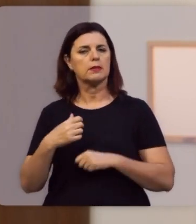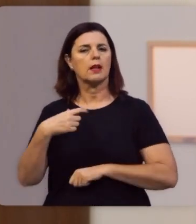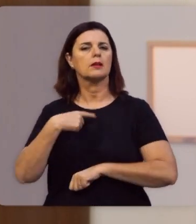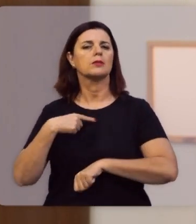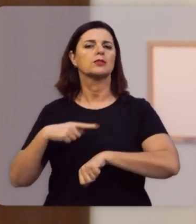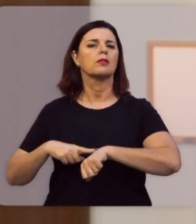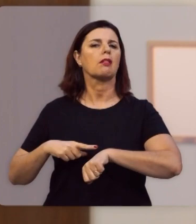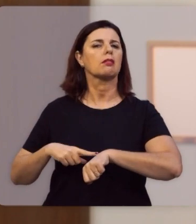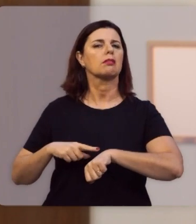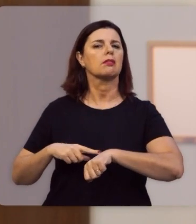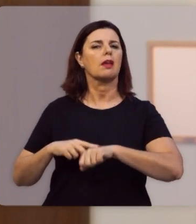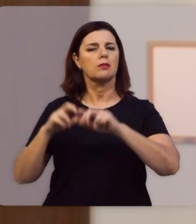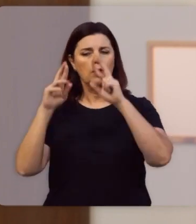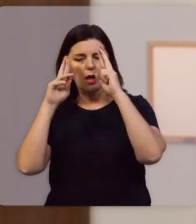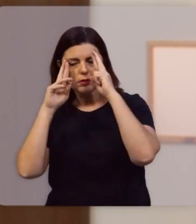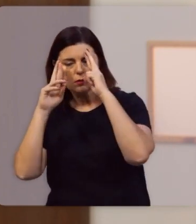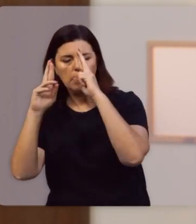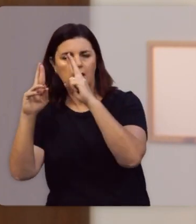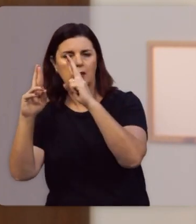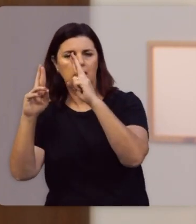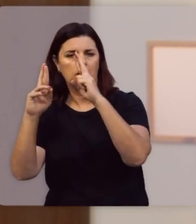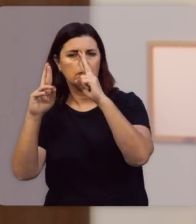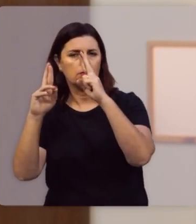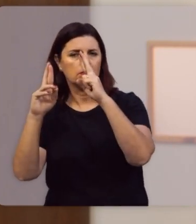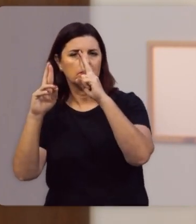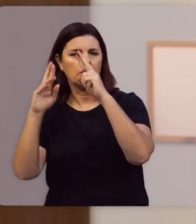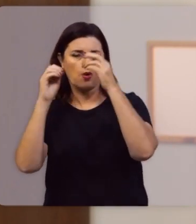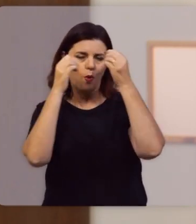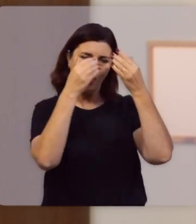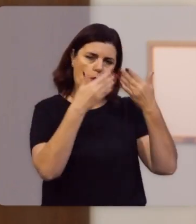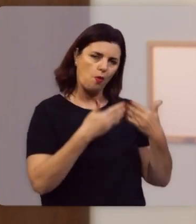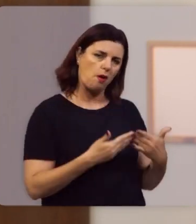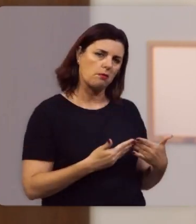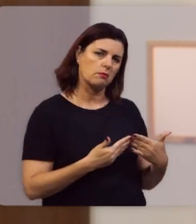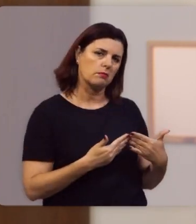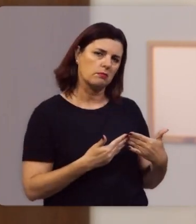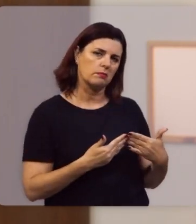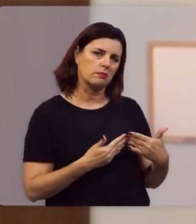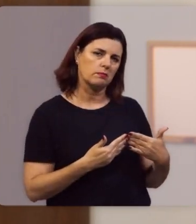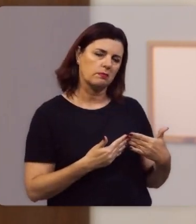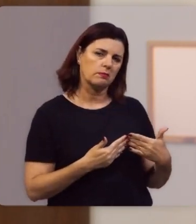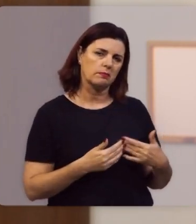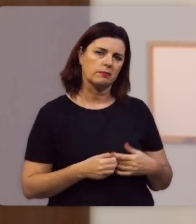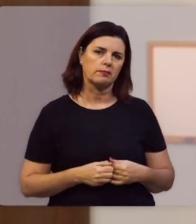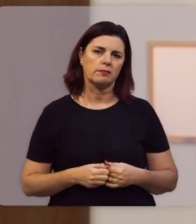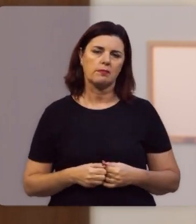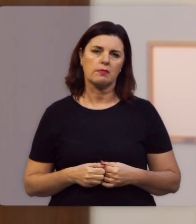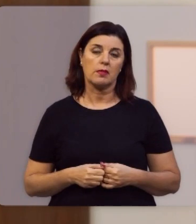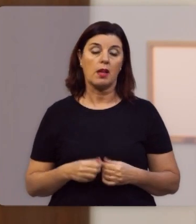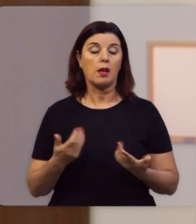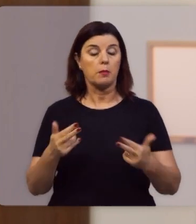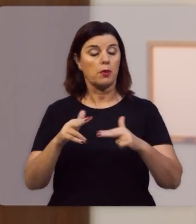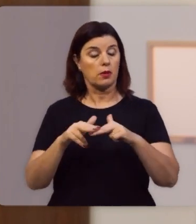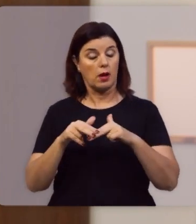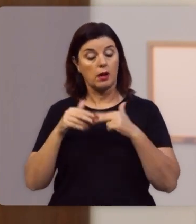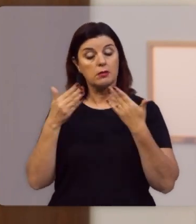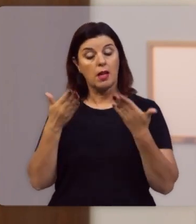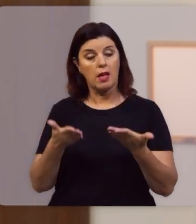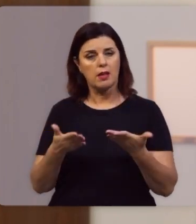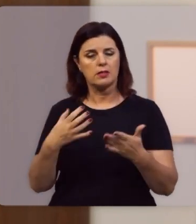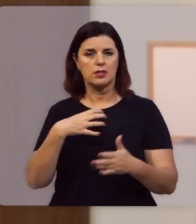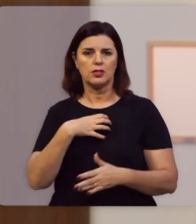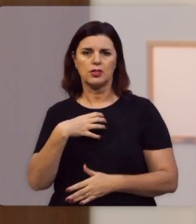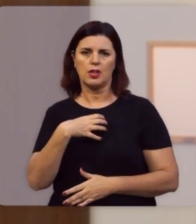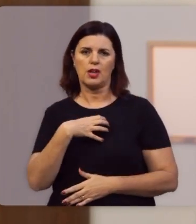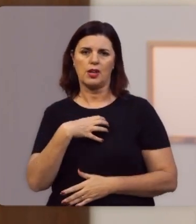clima onde haja respeito e Honra e é com esse espírito de